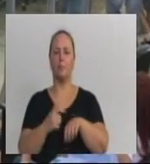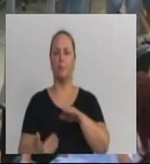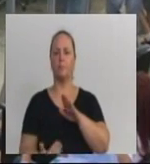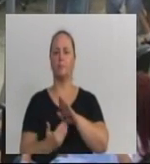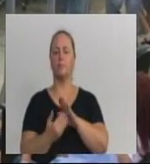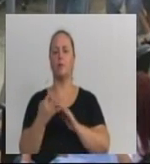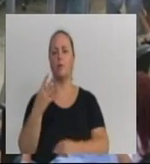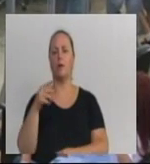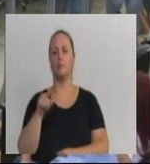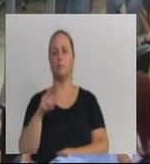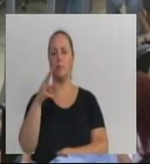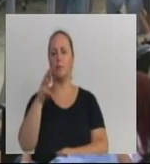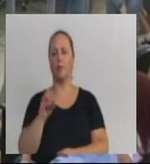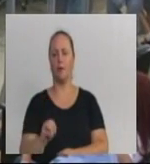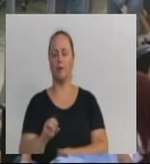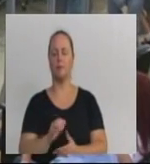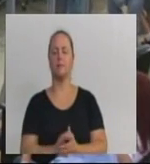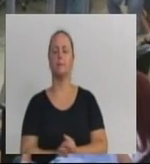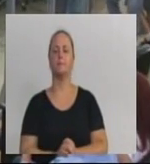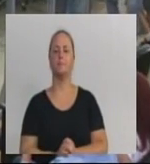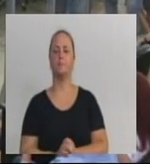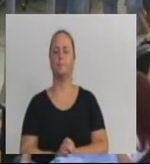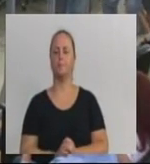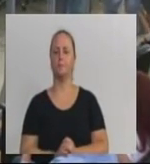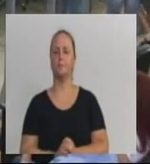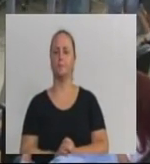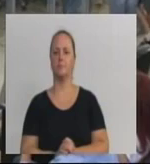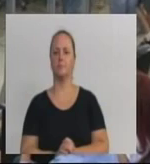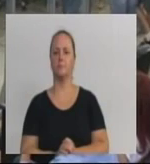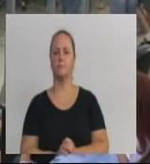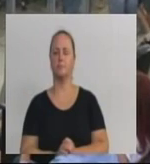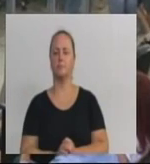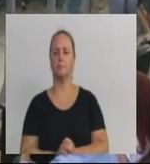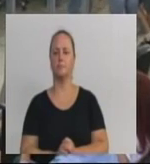4 minutos e 40 segundos.